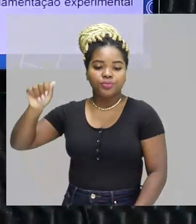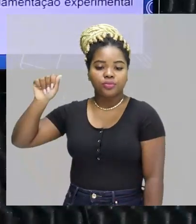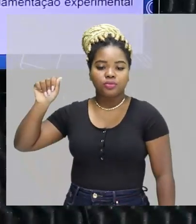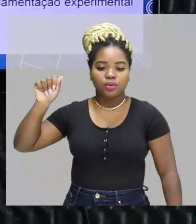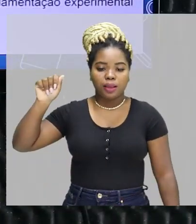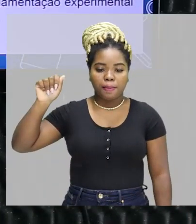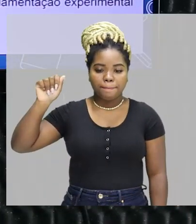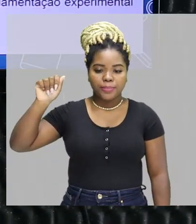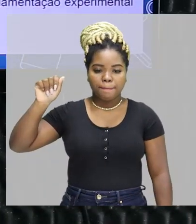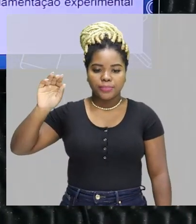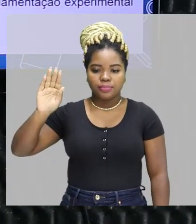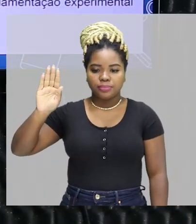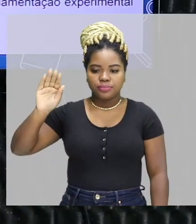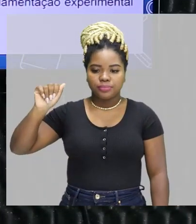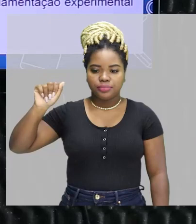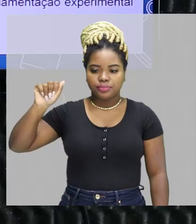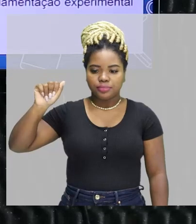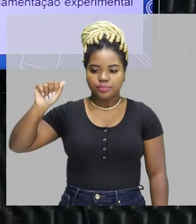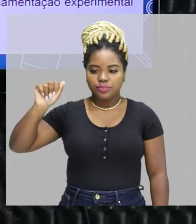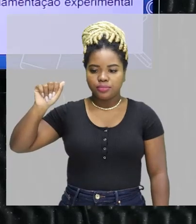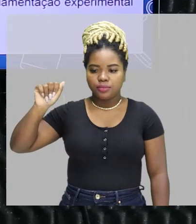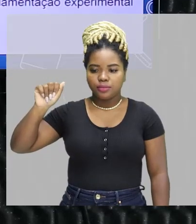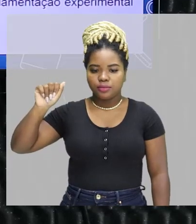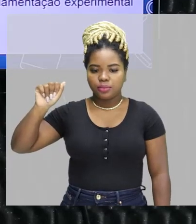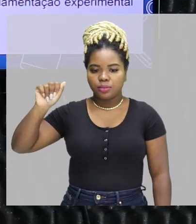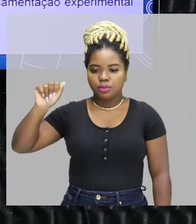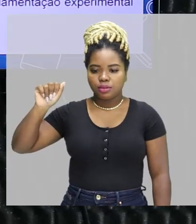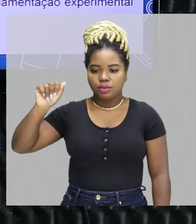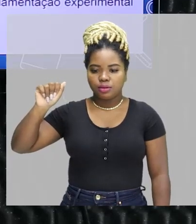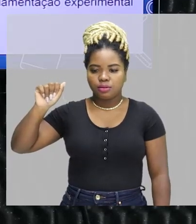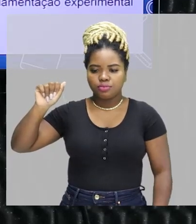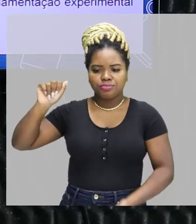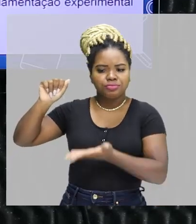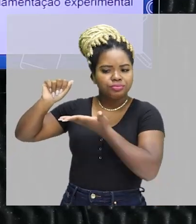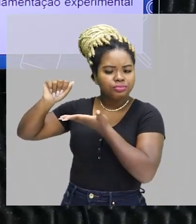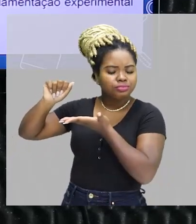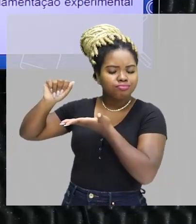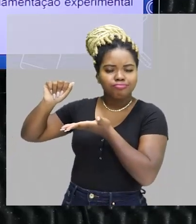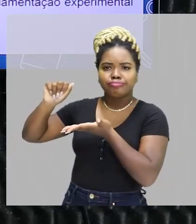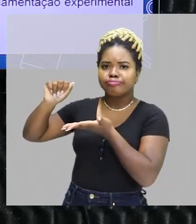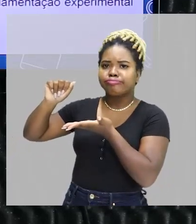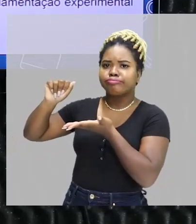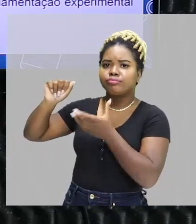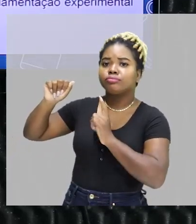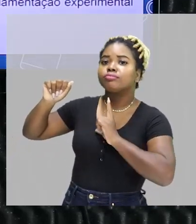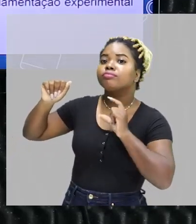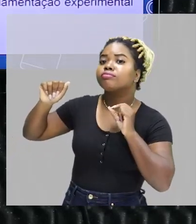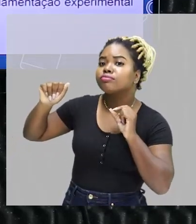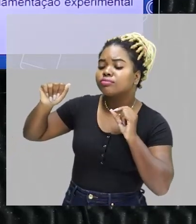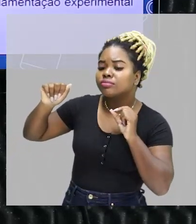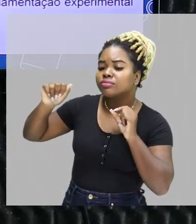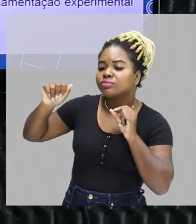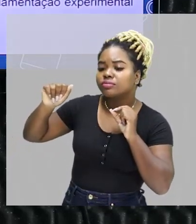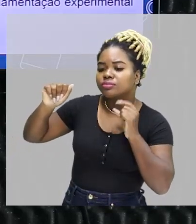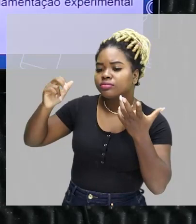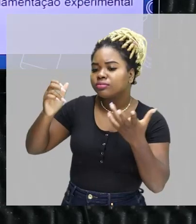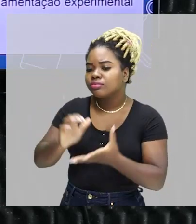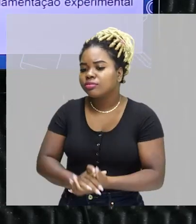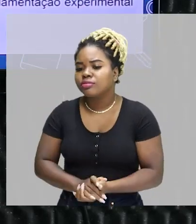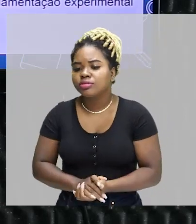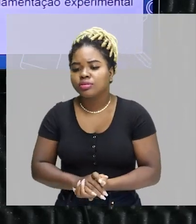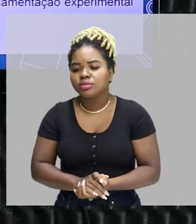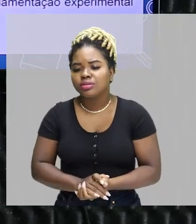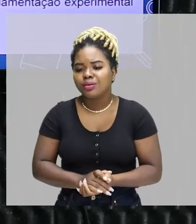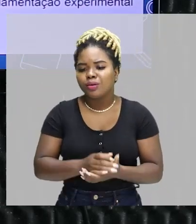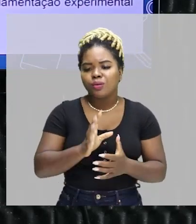do conhecimento, sabedoria de vida, método de análise dedutiva. Aqui eu tenho sabedoria de vida, teoria